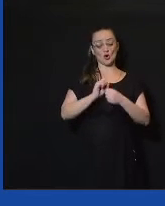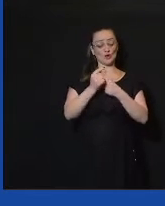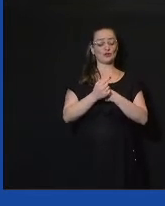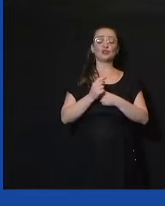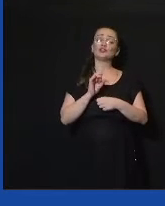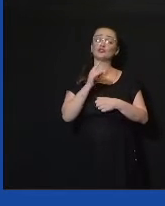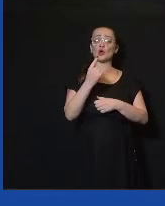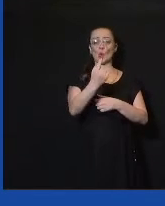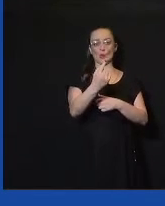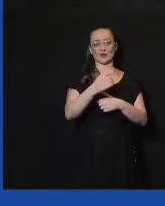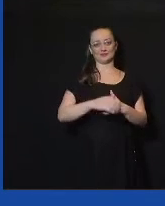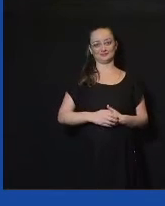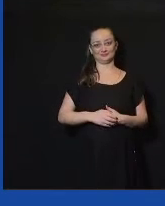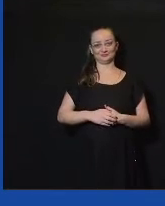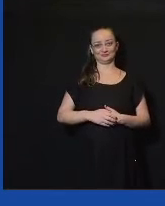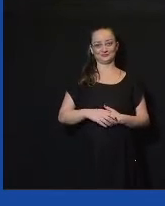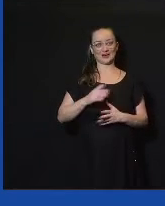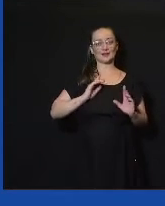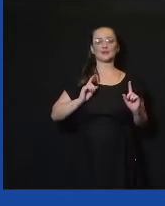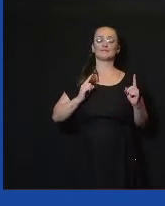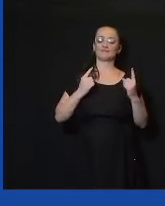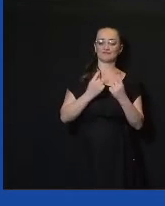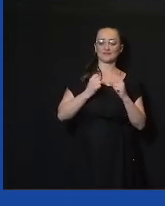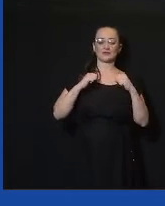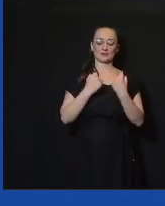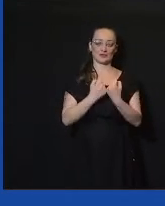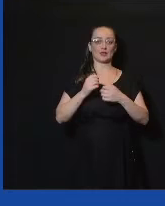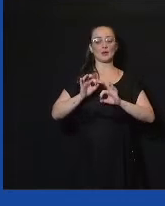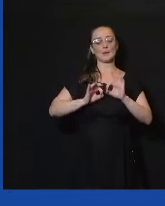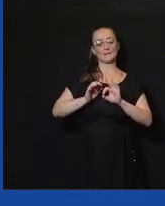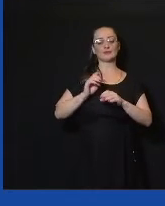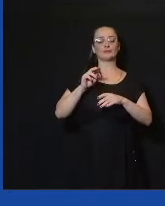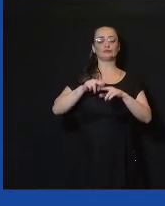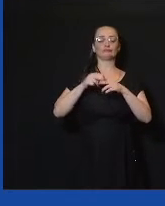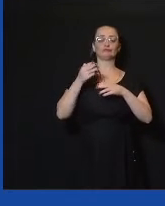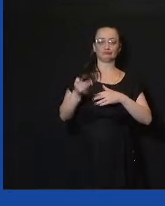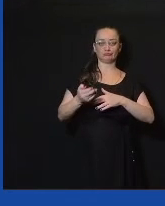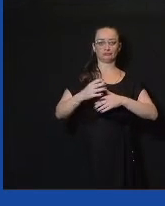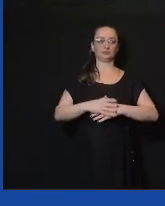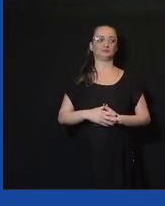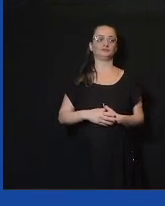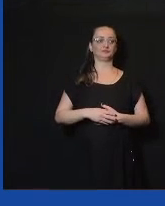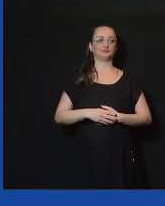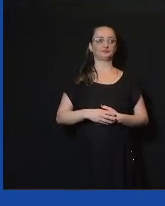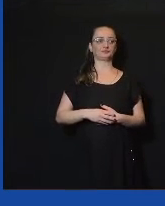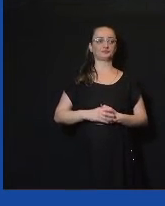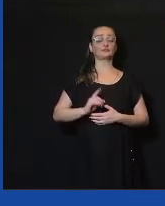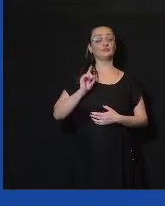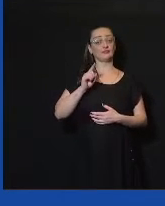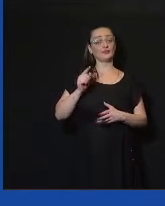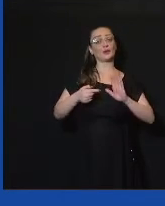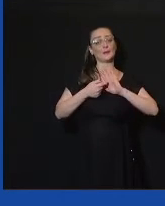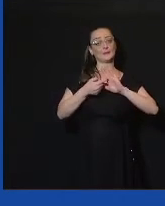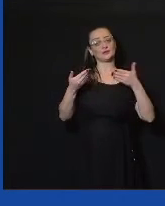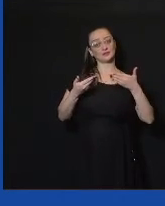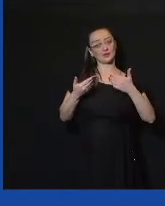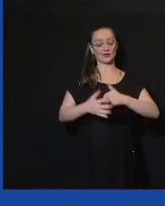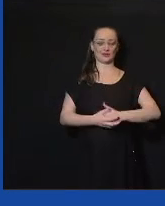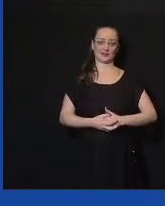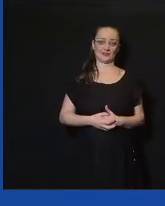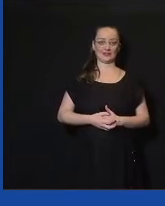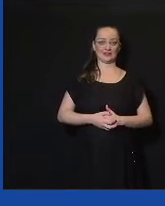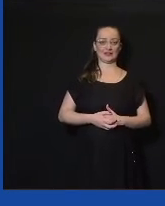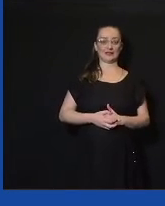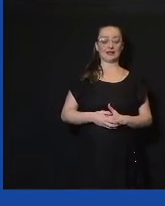está dando a cara a bater e está enfrentando e se programou antes disso. É isso que está mostrando, né? E